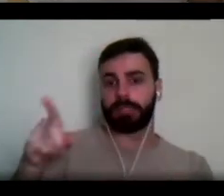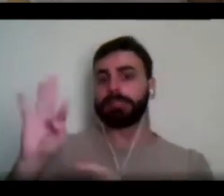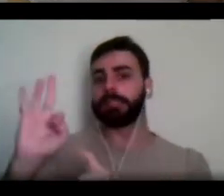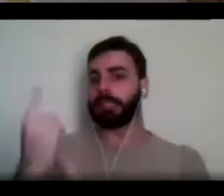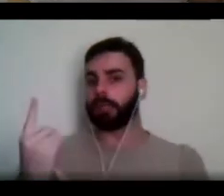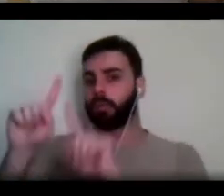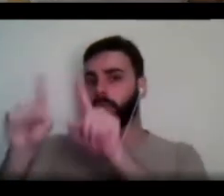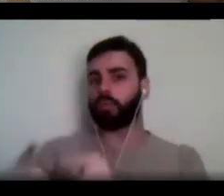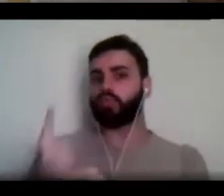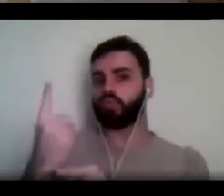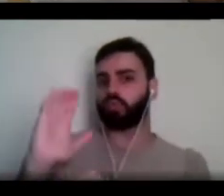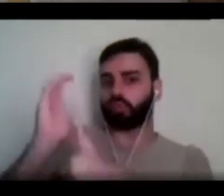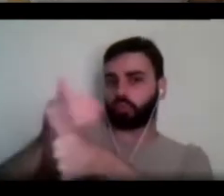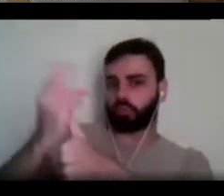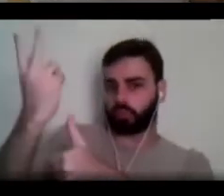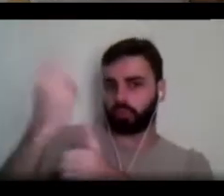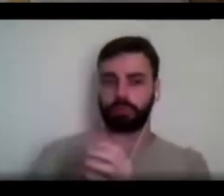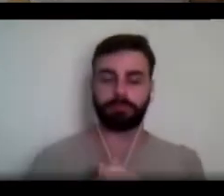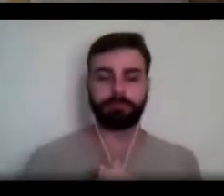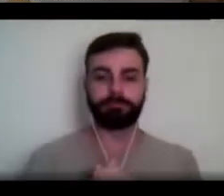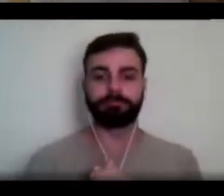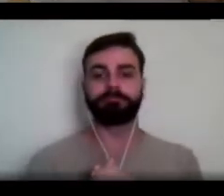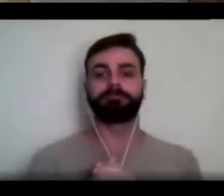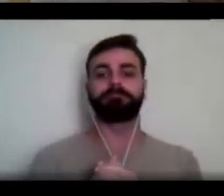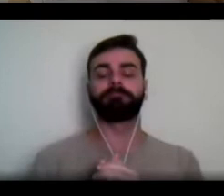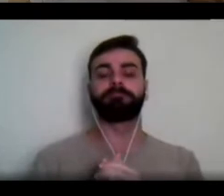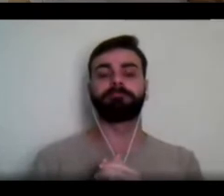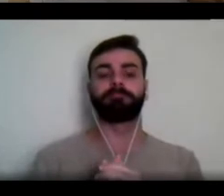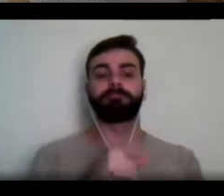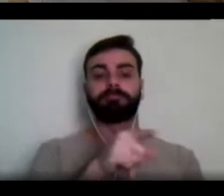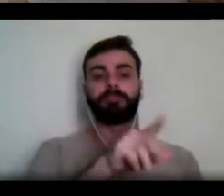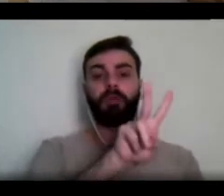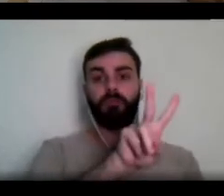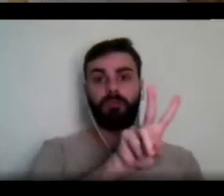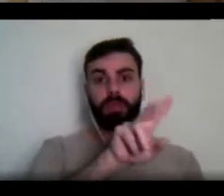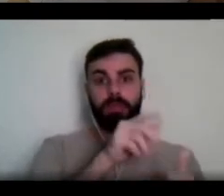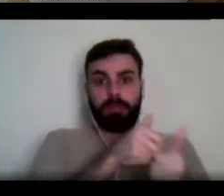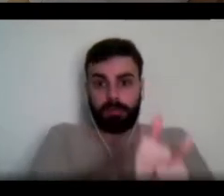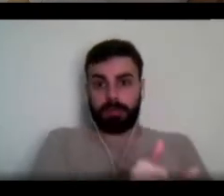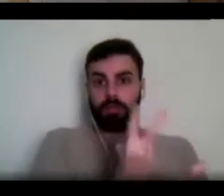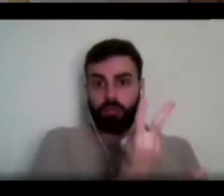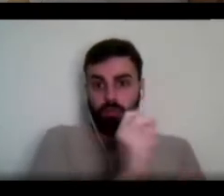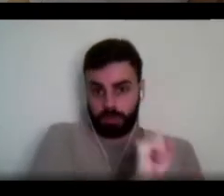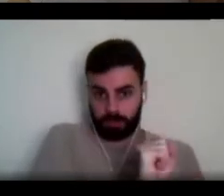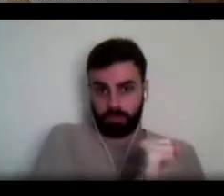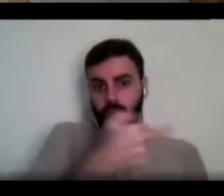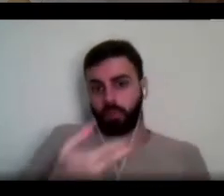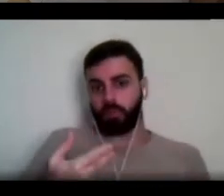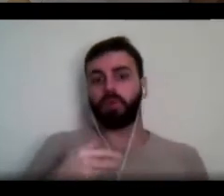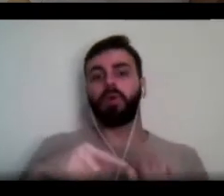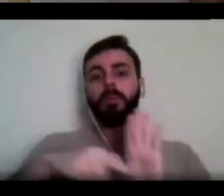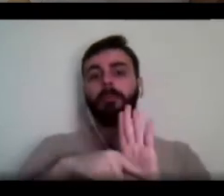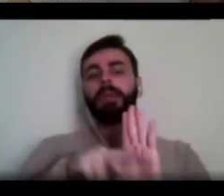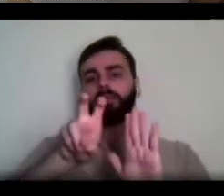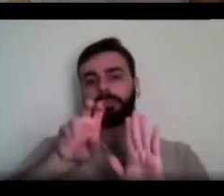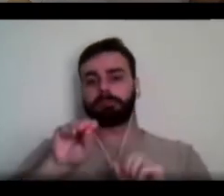de 2 segundos vai ser igual ao quê? Esse menos 5 metros por segundo eu passo para o outro lado,